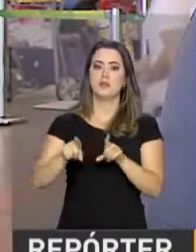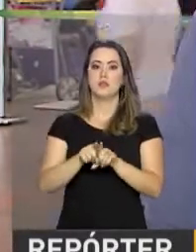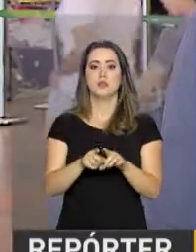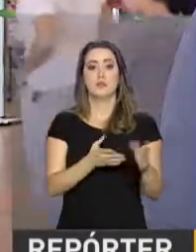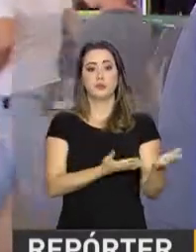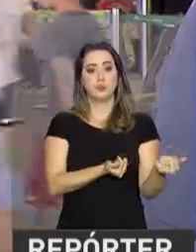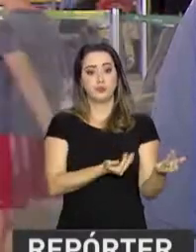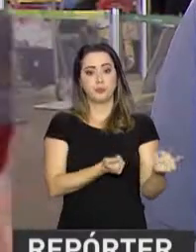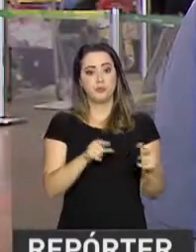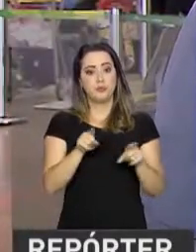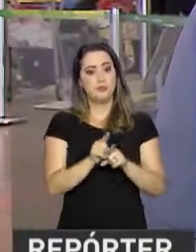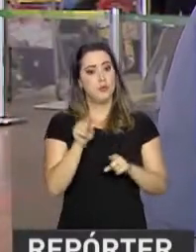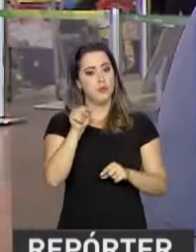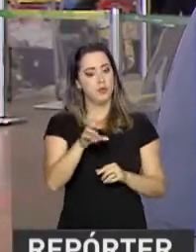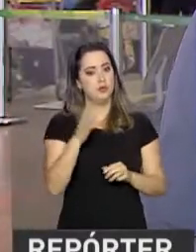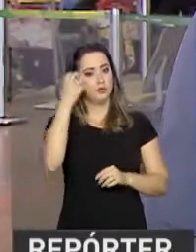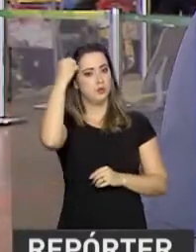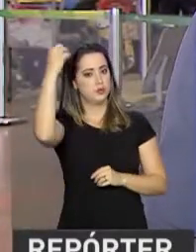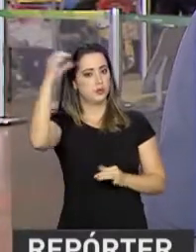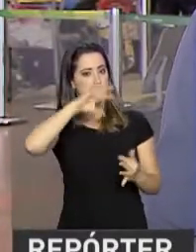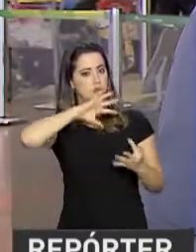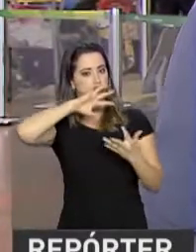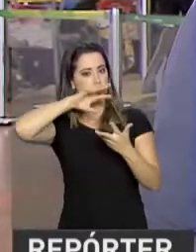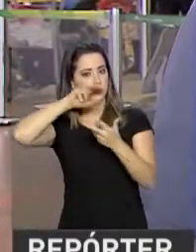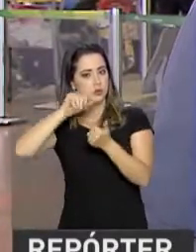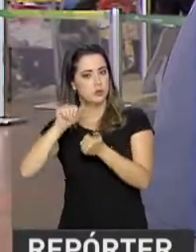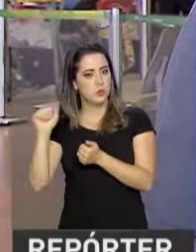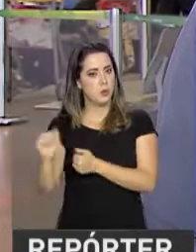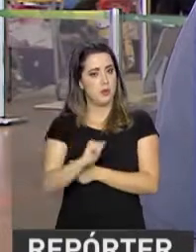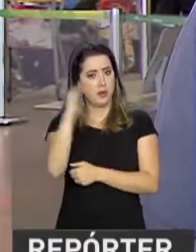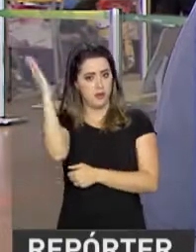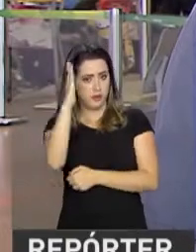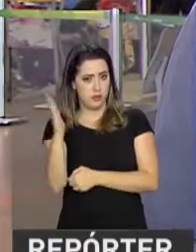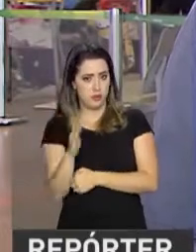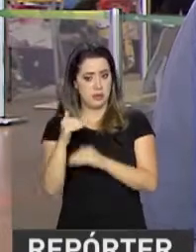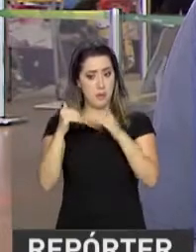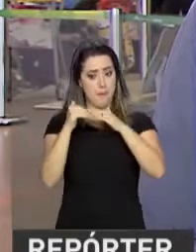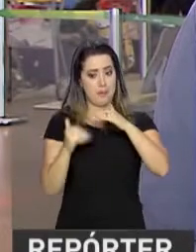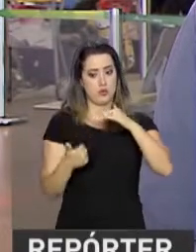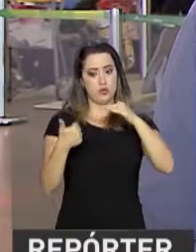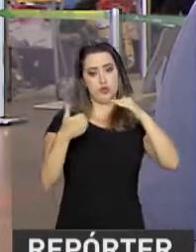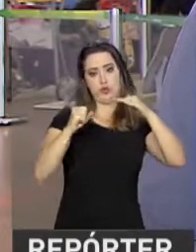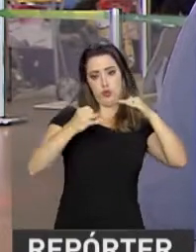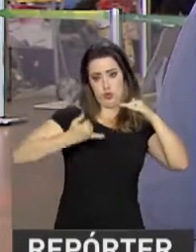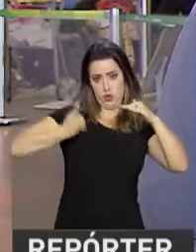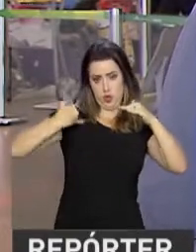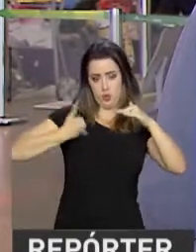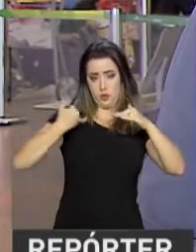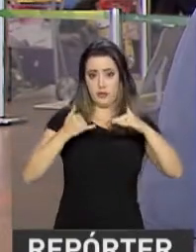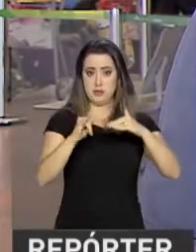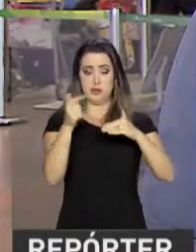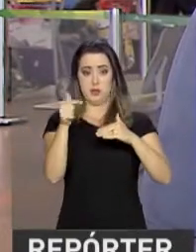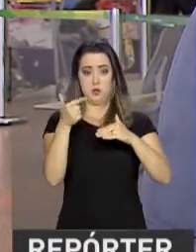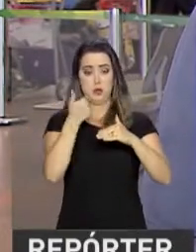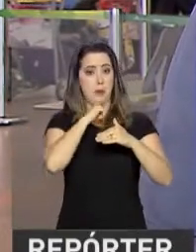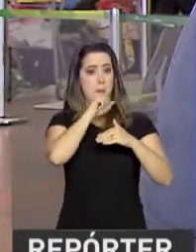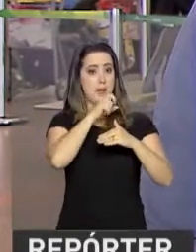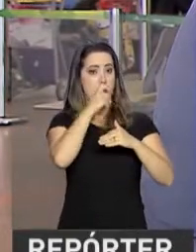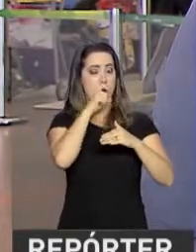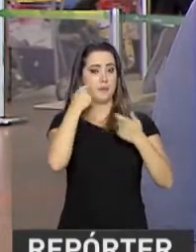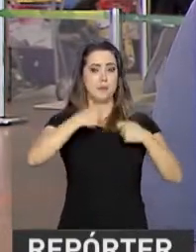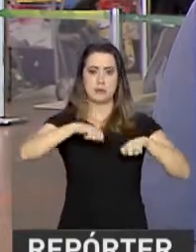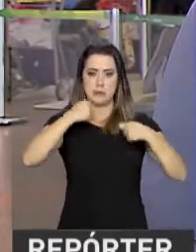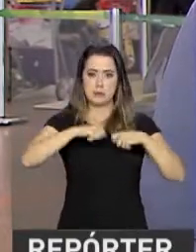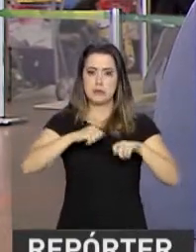adolescentes nos vôos internacionais os menores de 18 anos que estiverem viajando sem a companhia dos pais